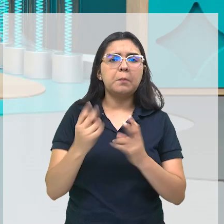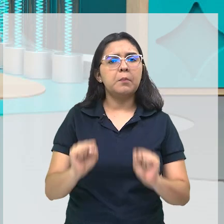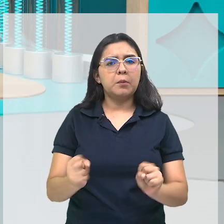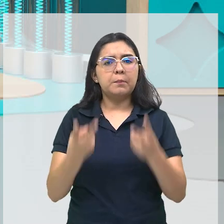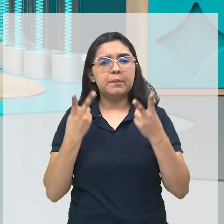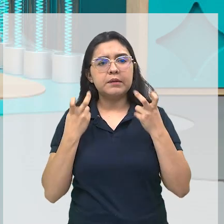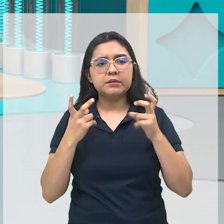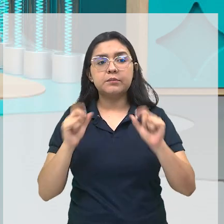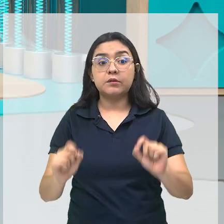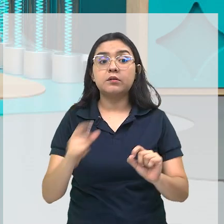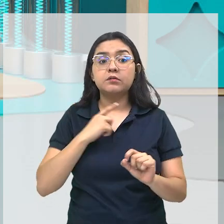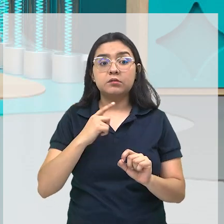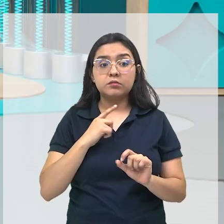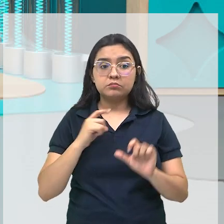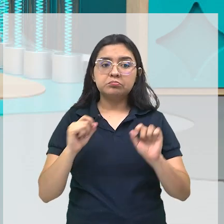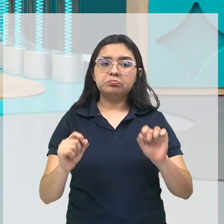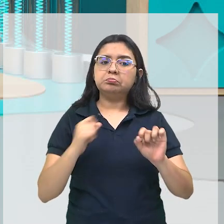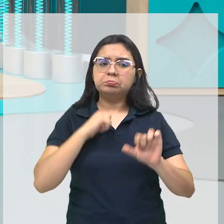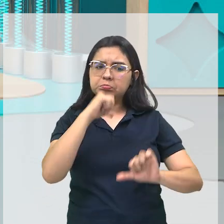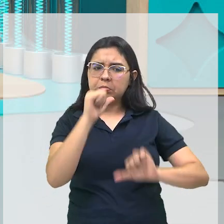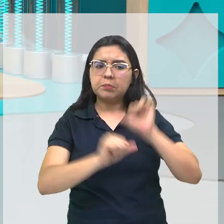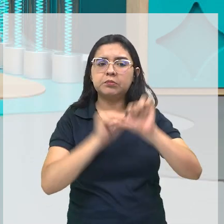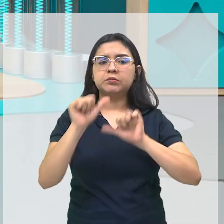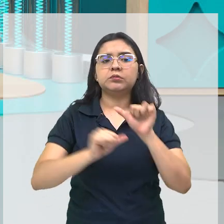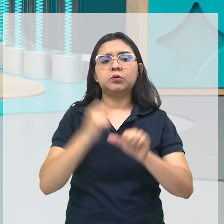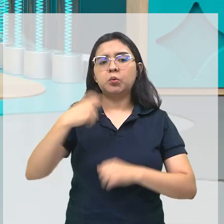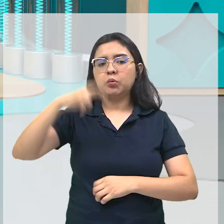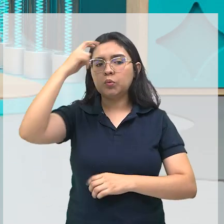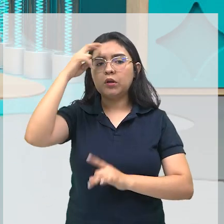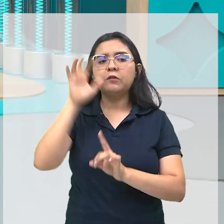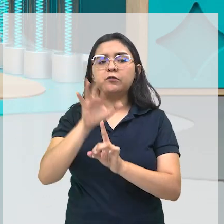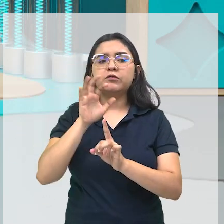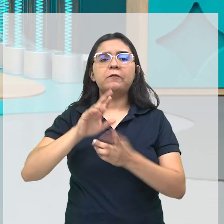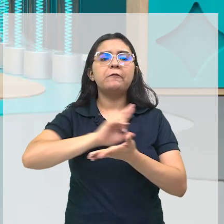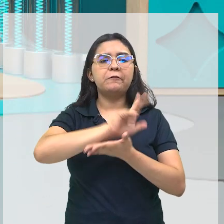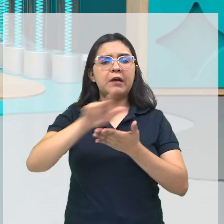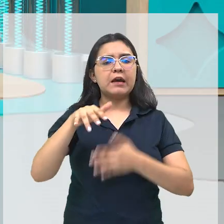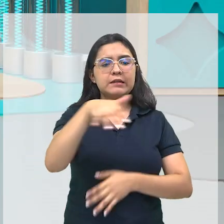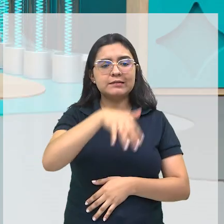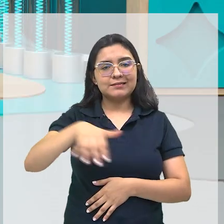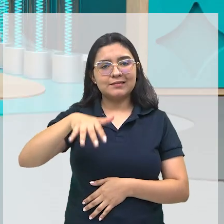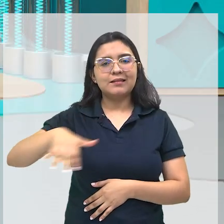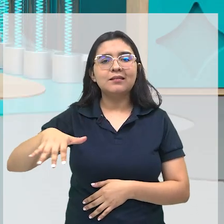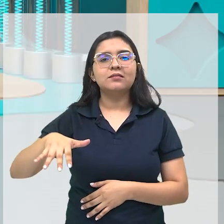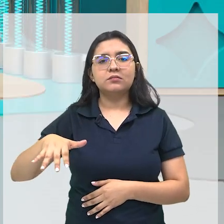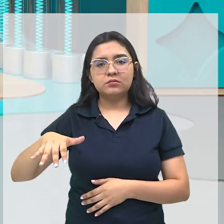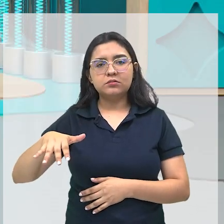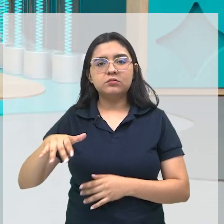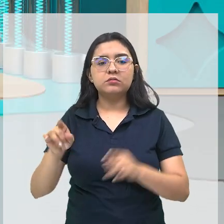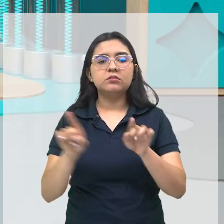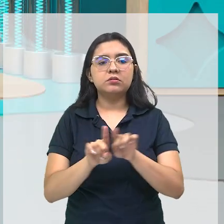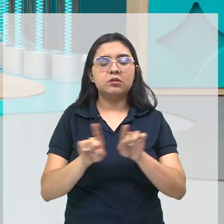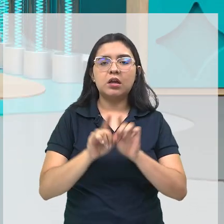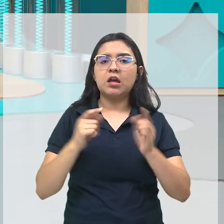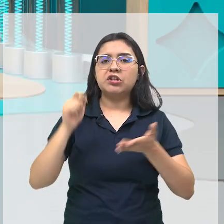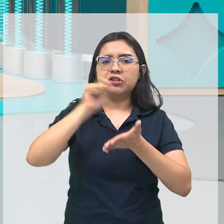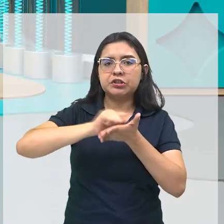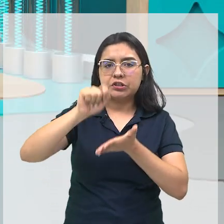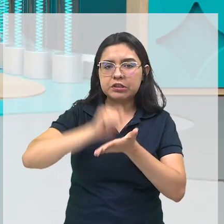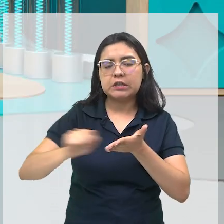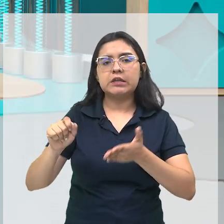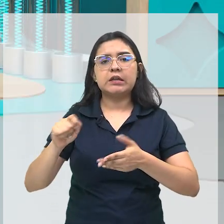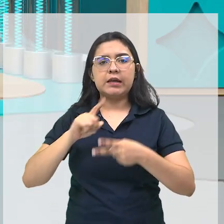podemos perceber uma revitalização cultural que influenciou diversos setores, né? A escrita,